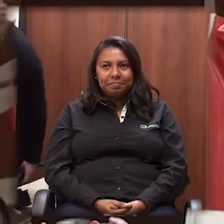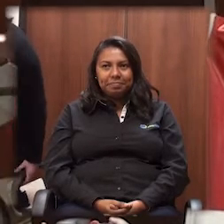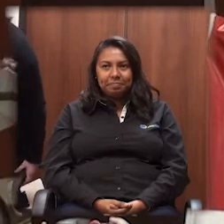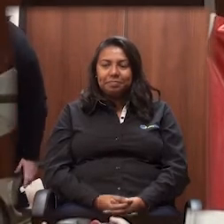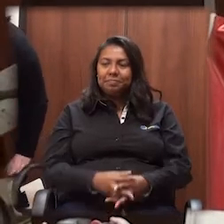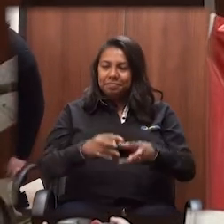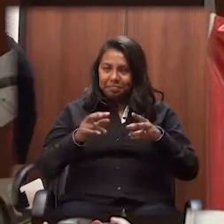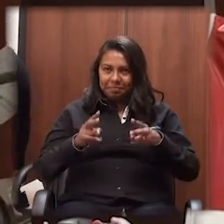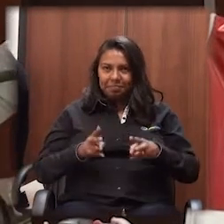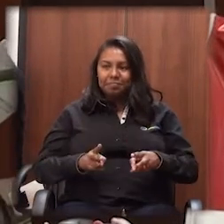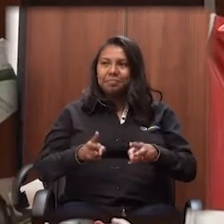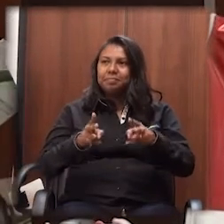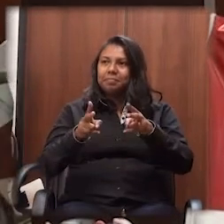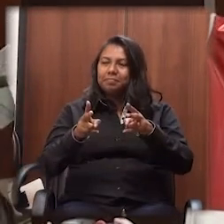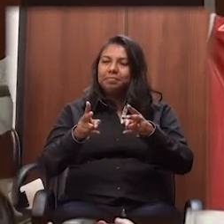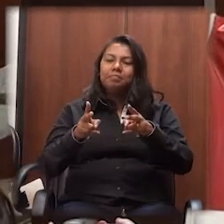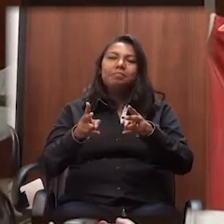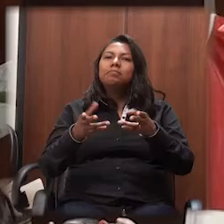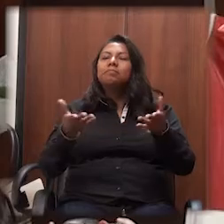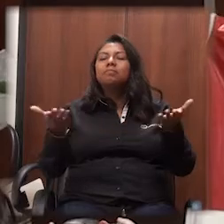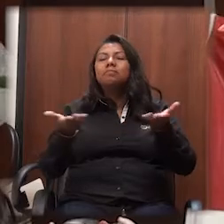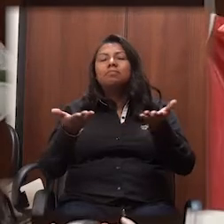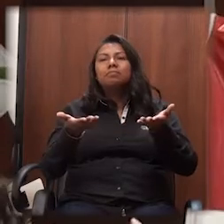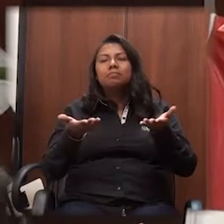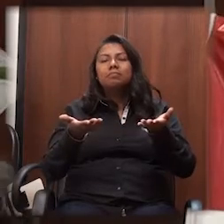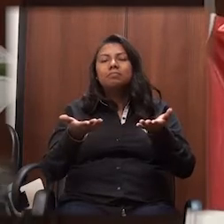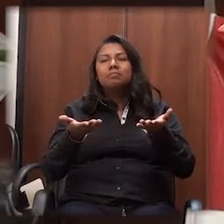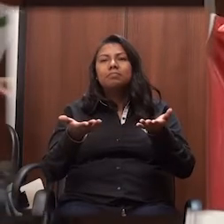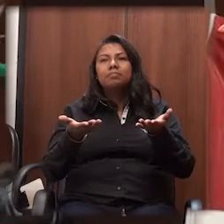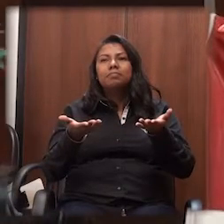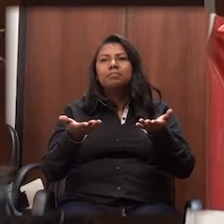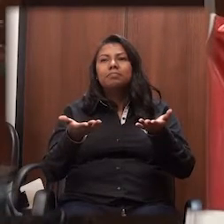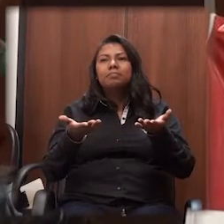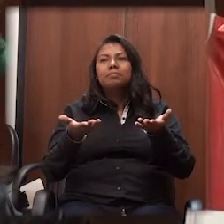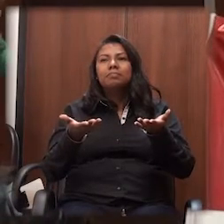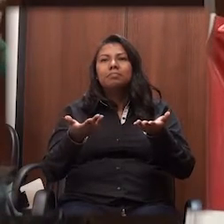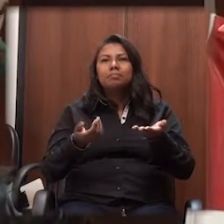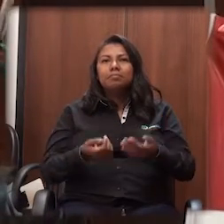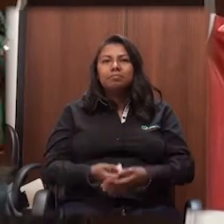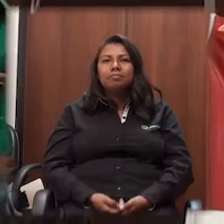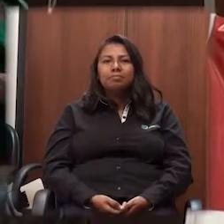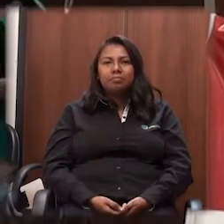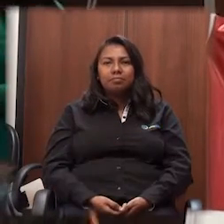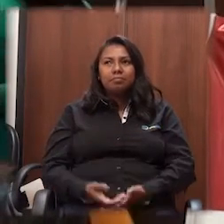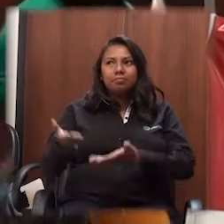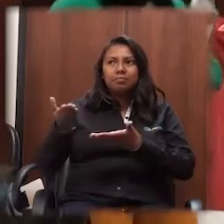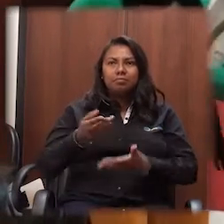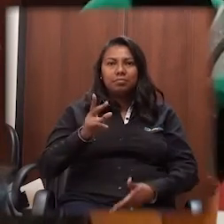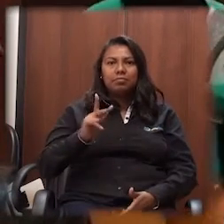dando continuidade, nós vamos agora passar a palavra para Kelly